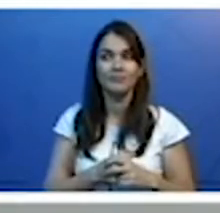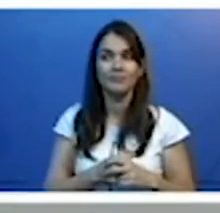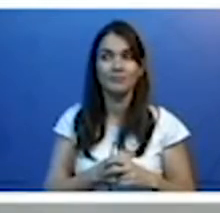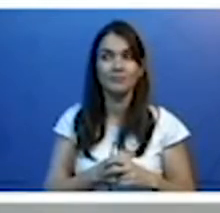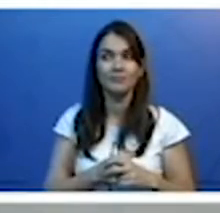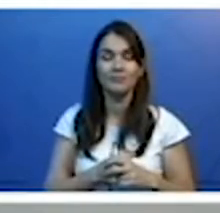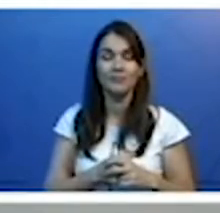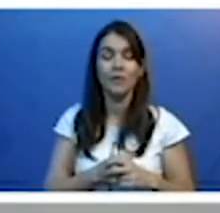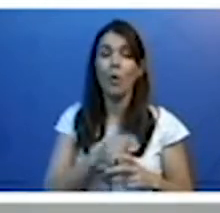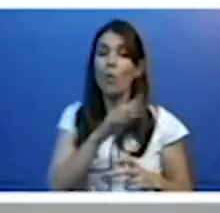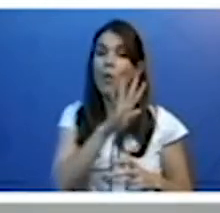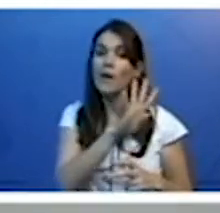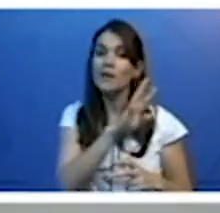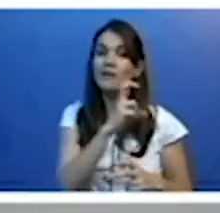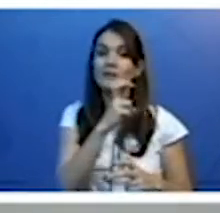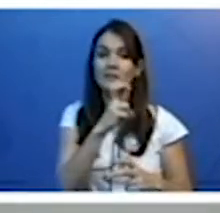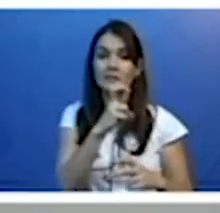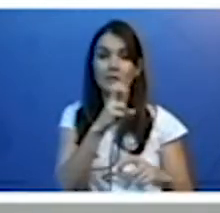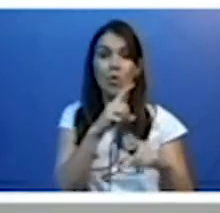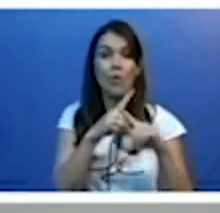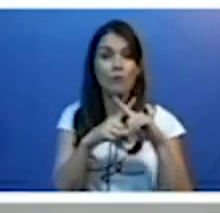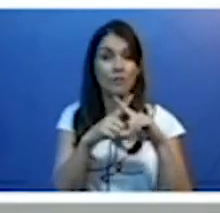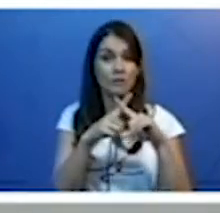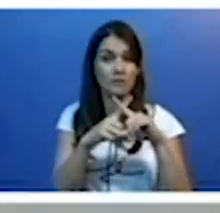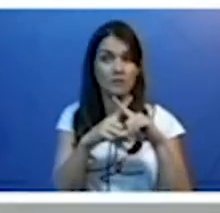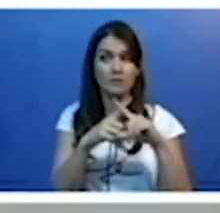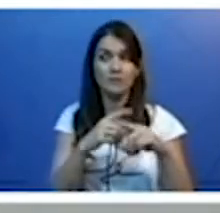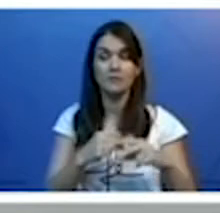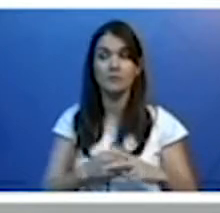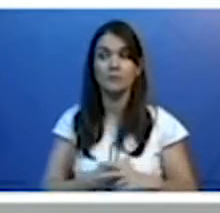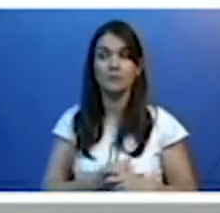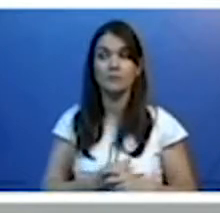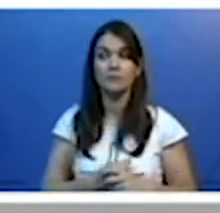vezes. Fazer coloridinho para as crianças.